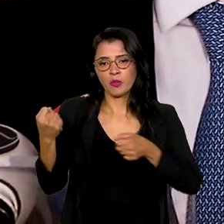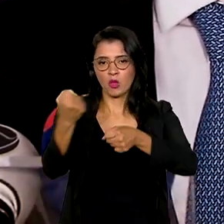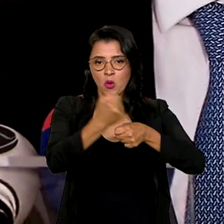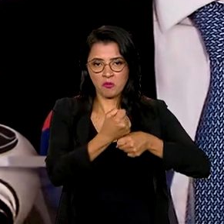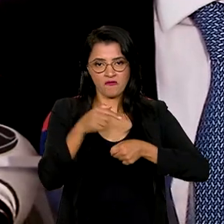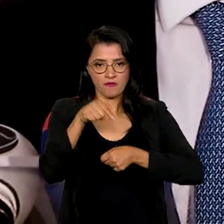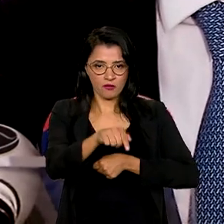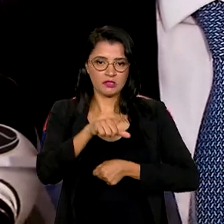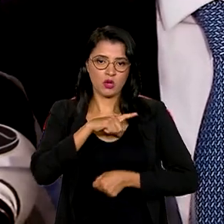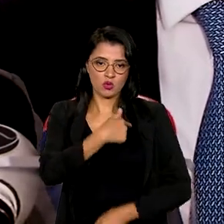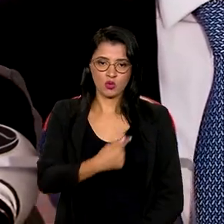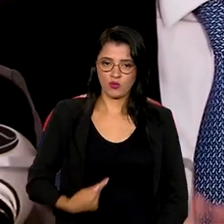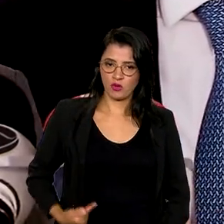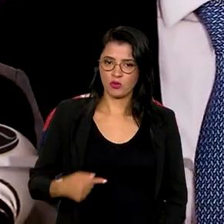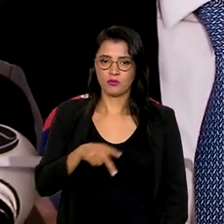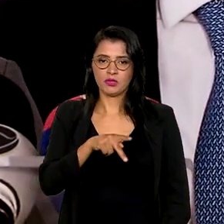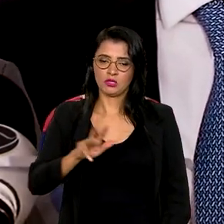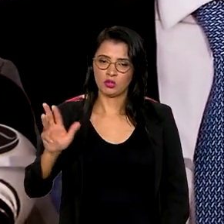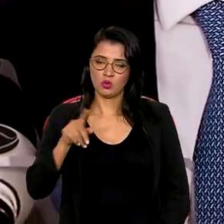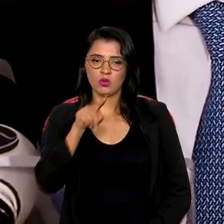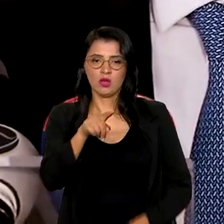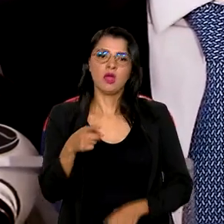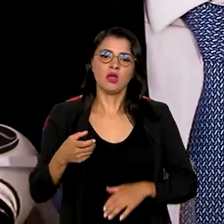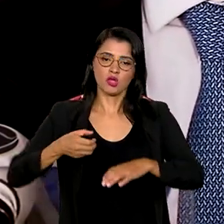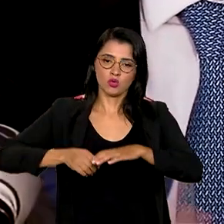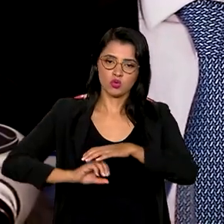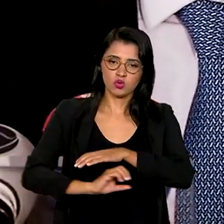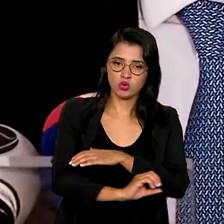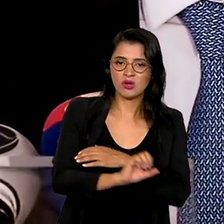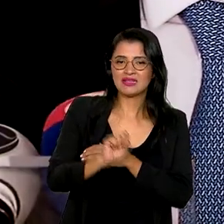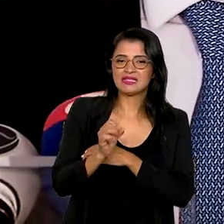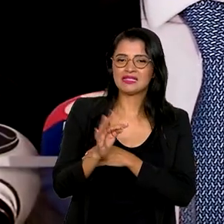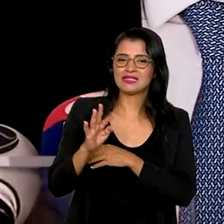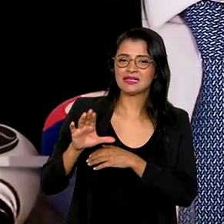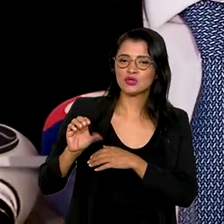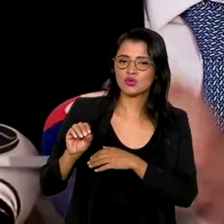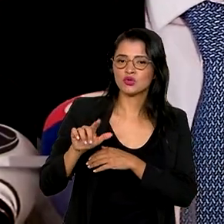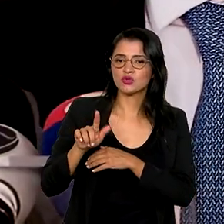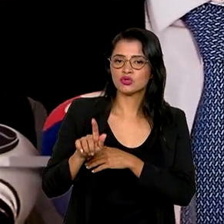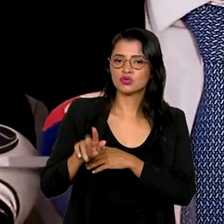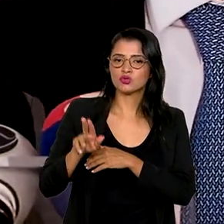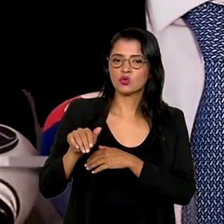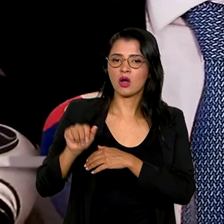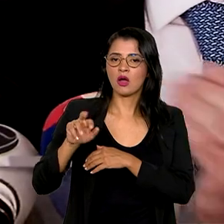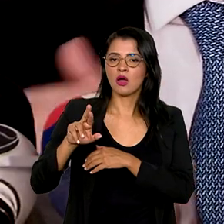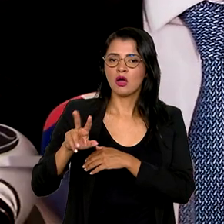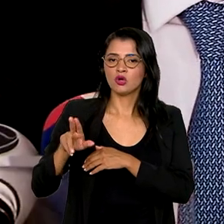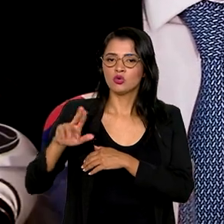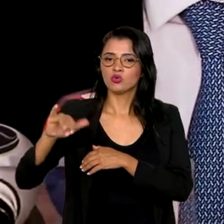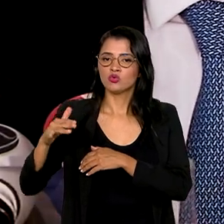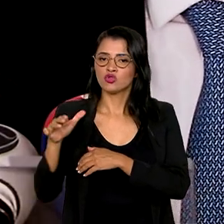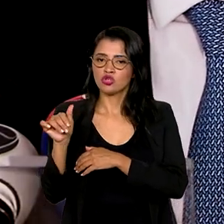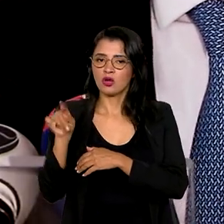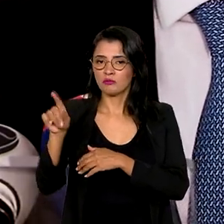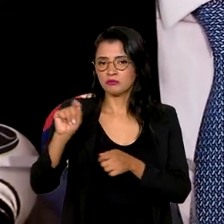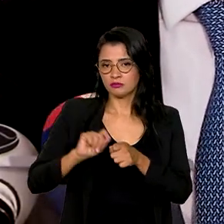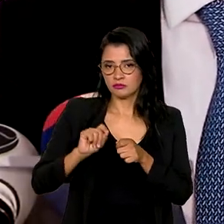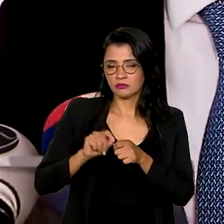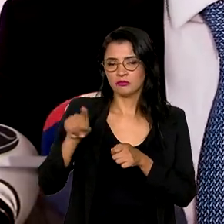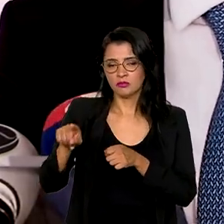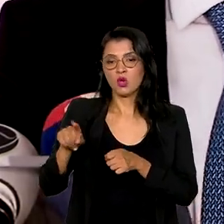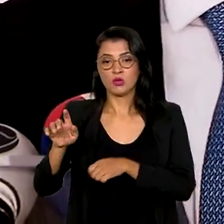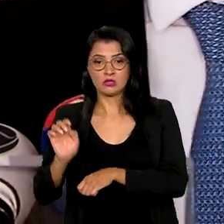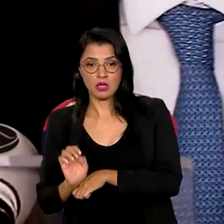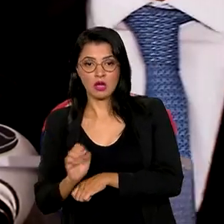fazer no governo do presidente Lula que é o túnel Santos Guarujá possa ser feito com a colaboração do Governo do Estado e do presidente da